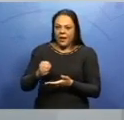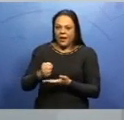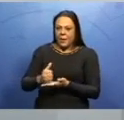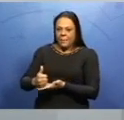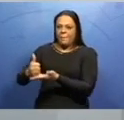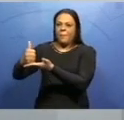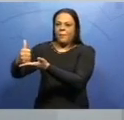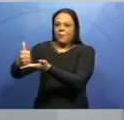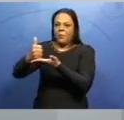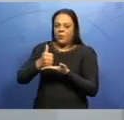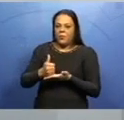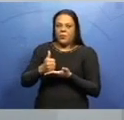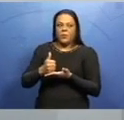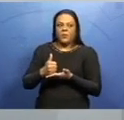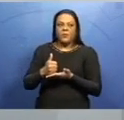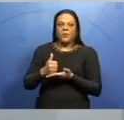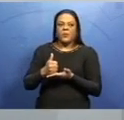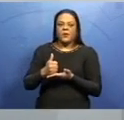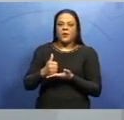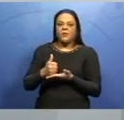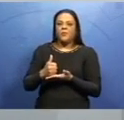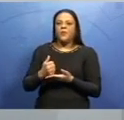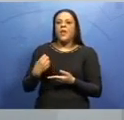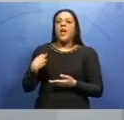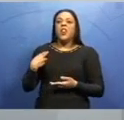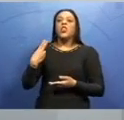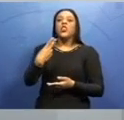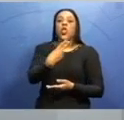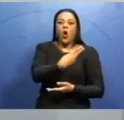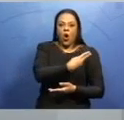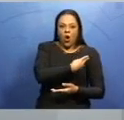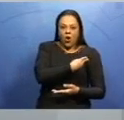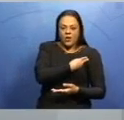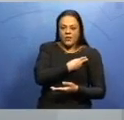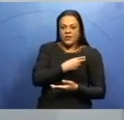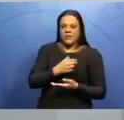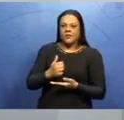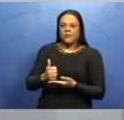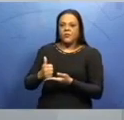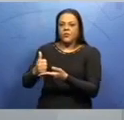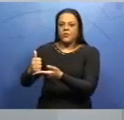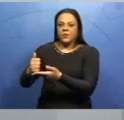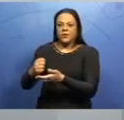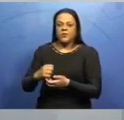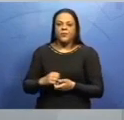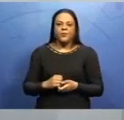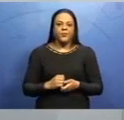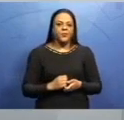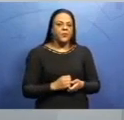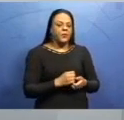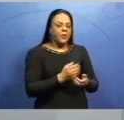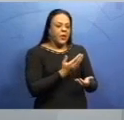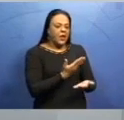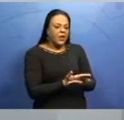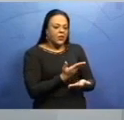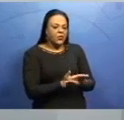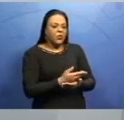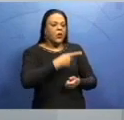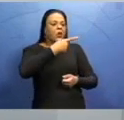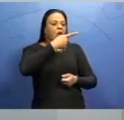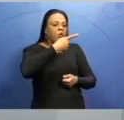ou nós? Nós buscamos. Estudas. Tu,